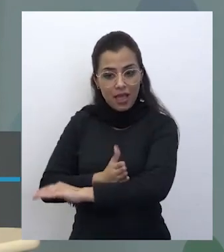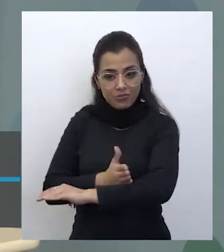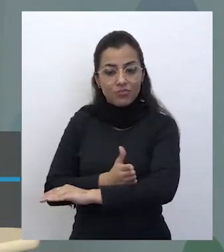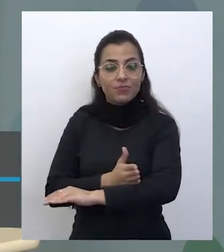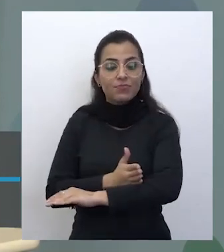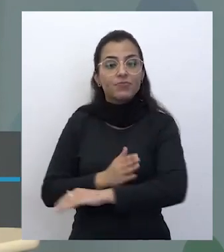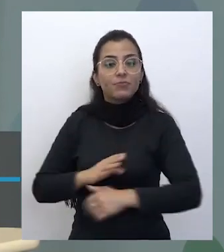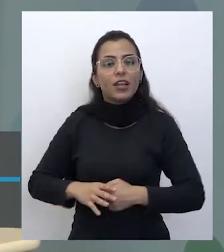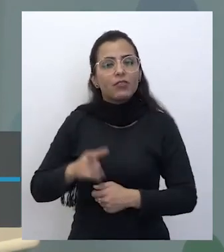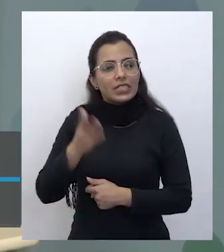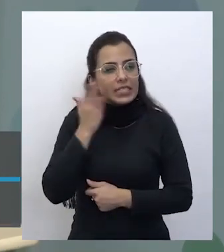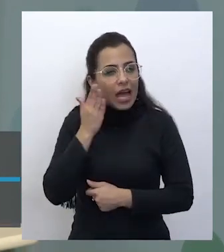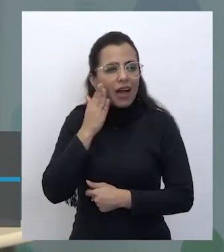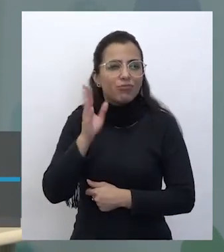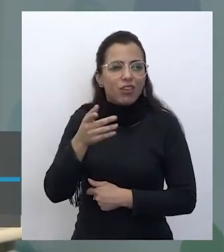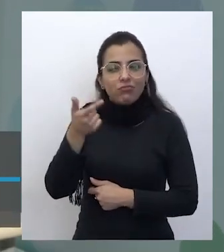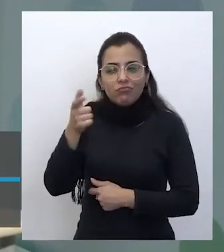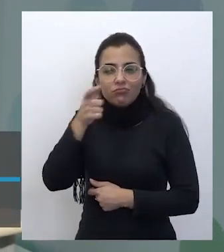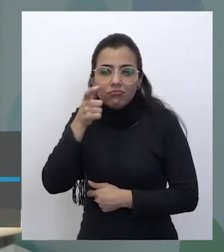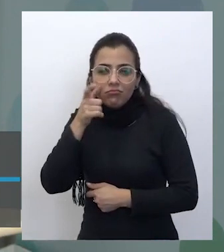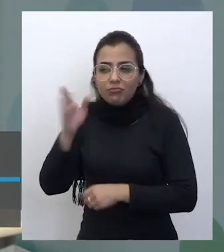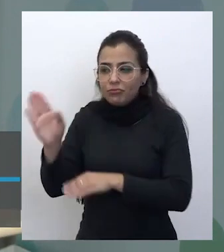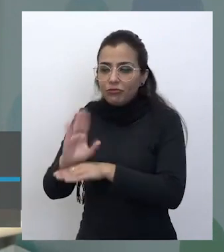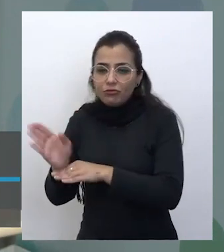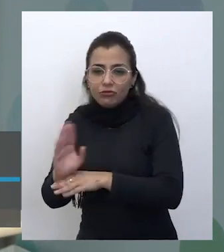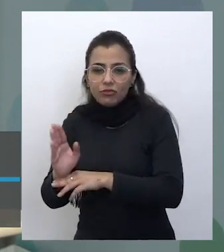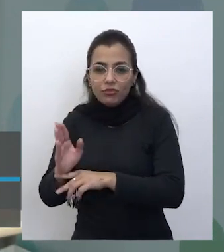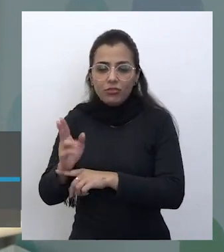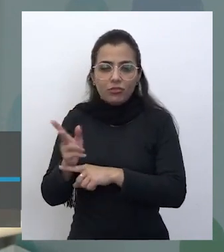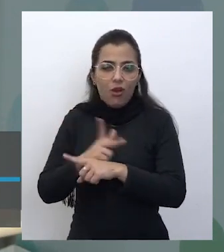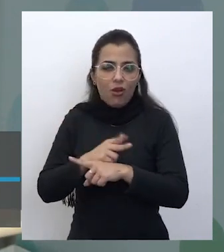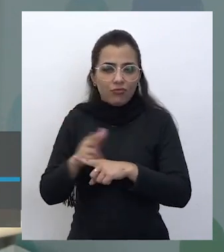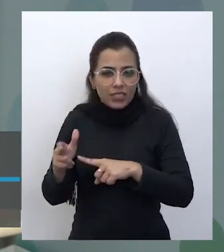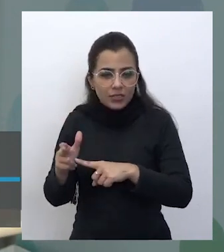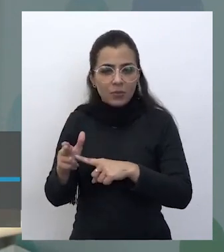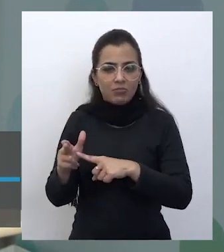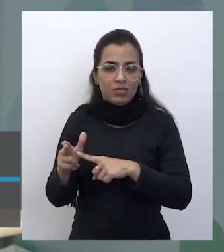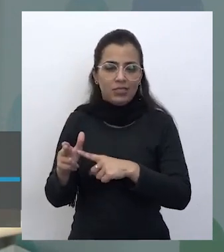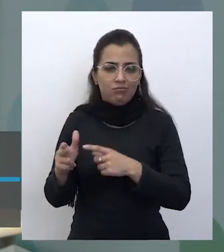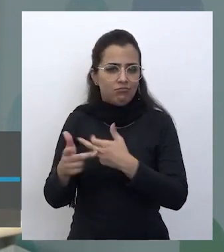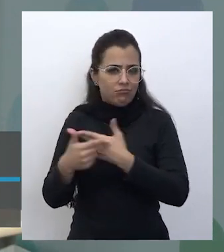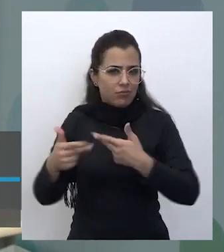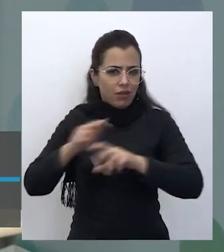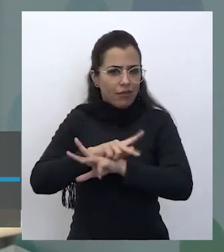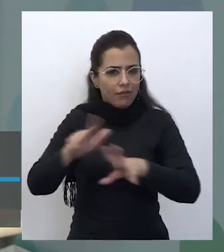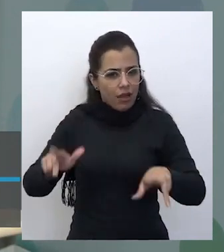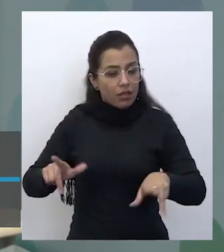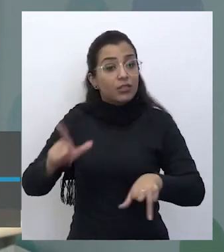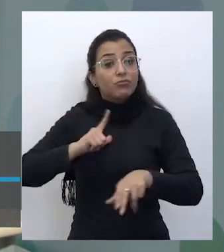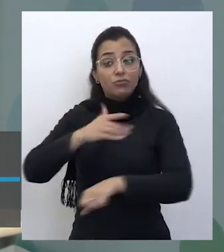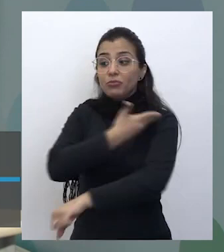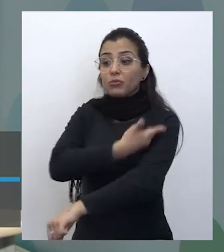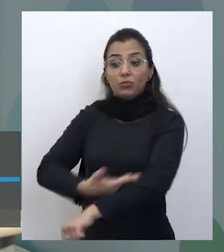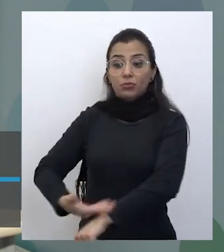contato em filme, livros, séries de TV, né, com como os hábitos, né, das pessoas